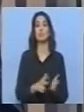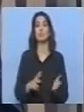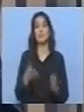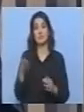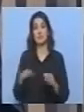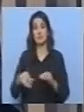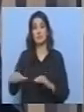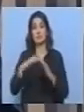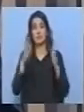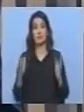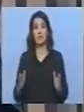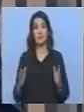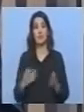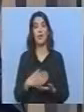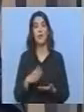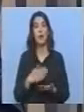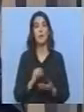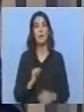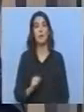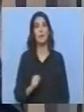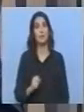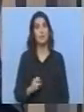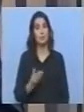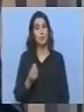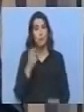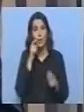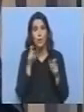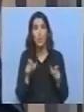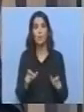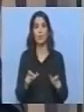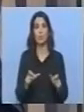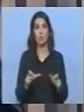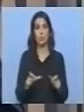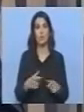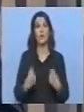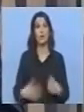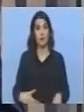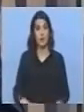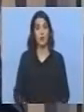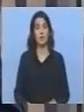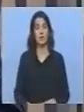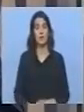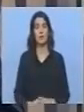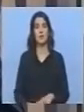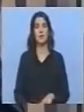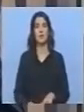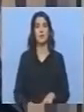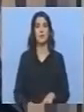caso, a intervenção é muito controlada e muito dispendiosa. Mas sim, mas